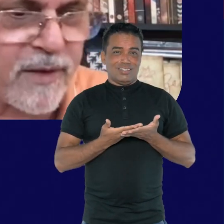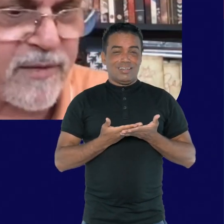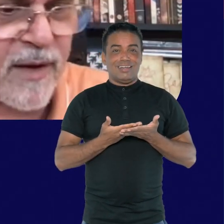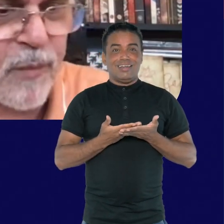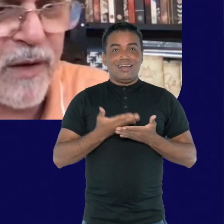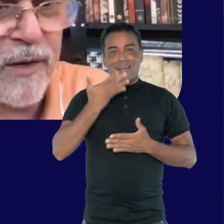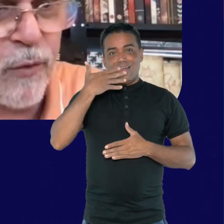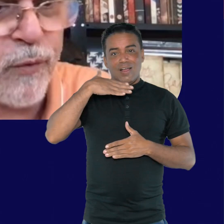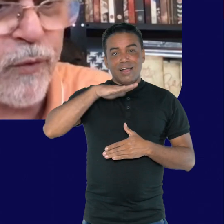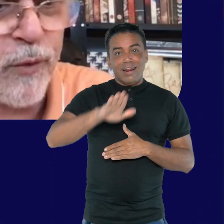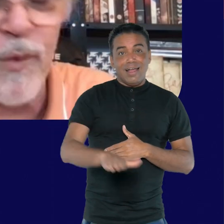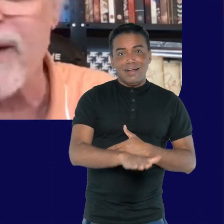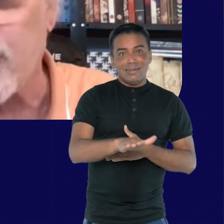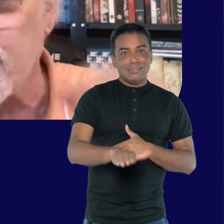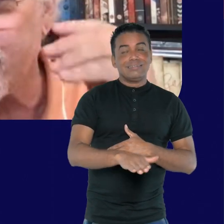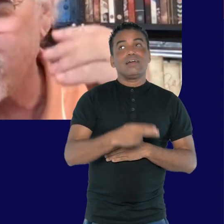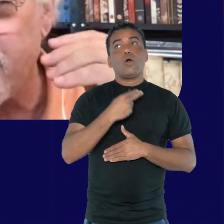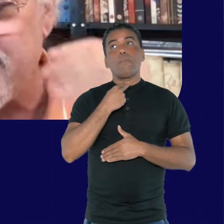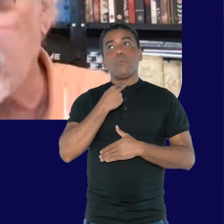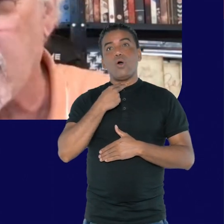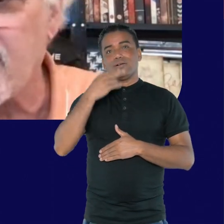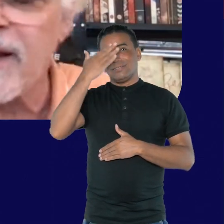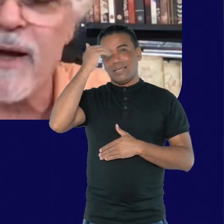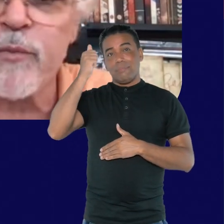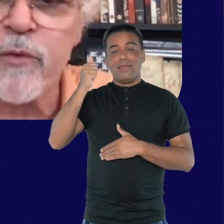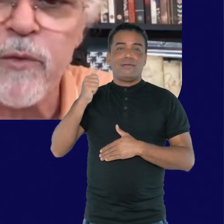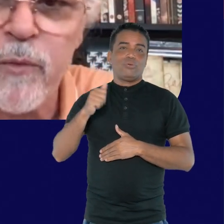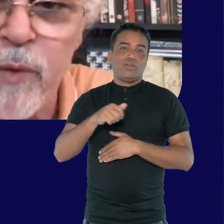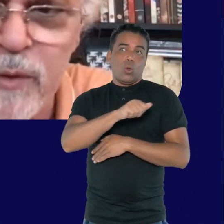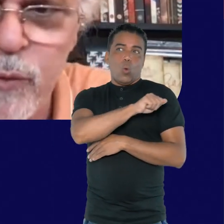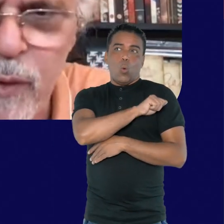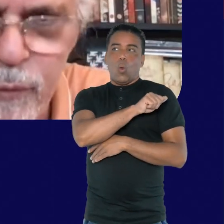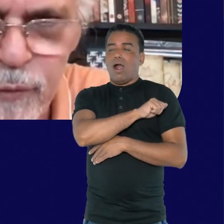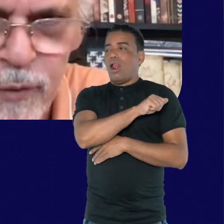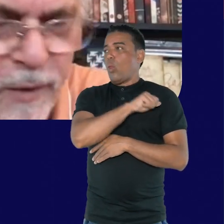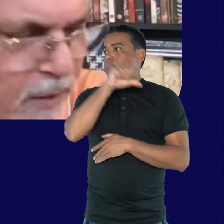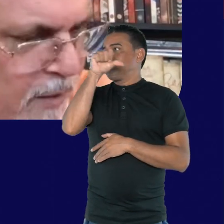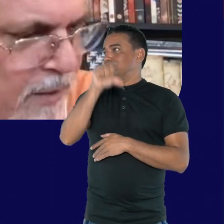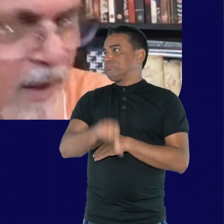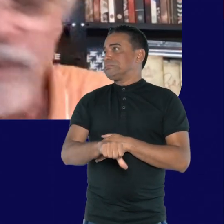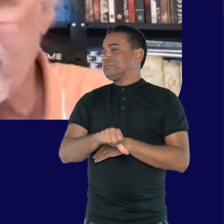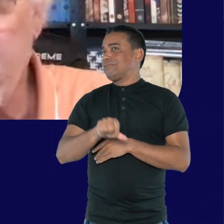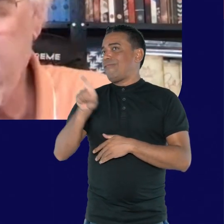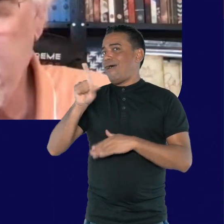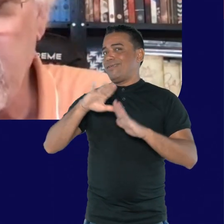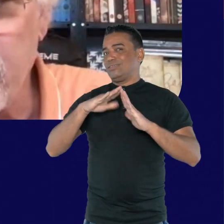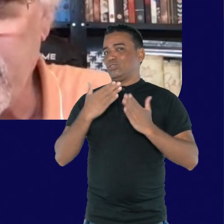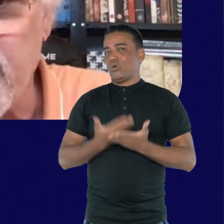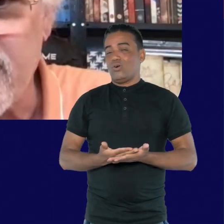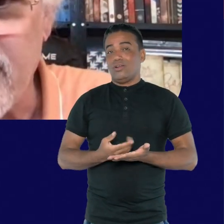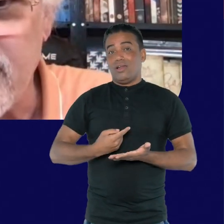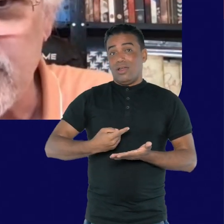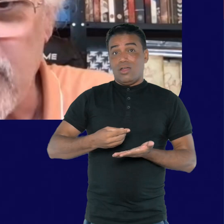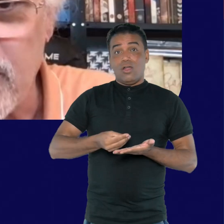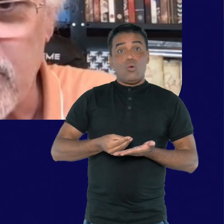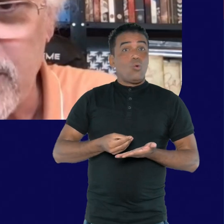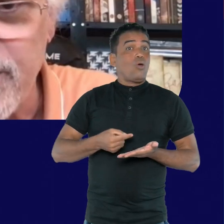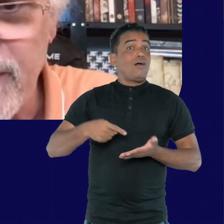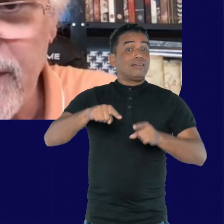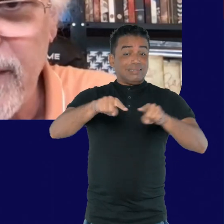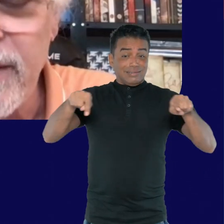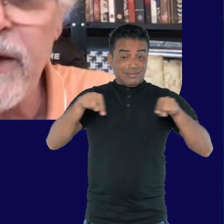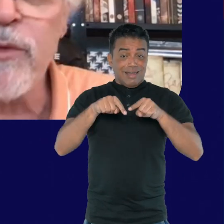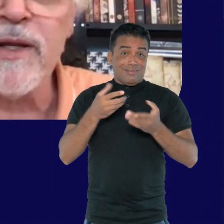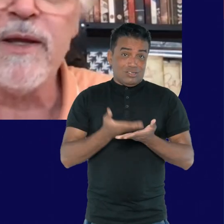não podem saber que eu fui o aluno tão relapso quanto eu fui. Eu levava um livro para a sala de